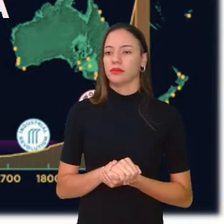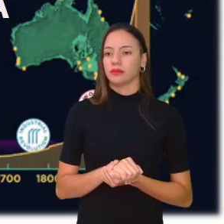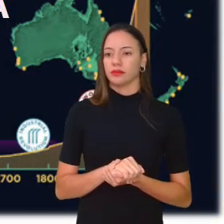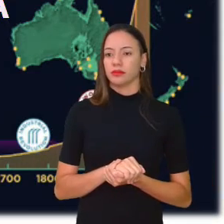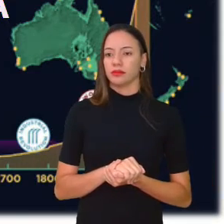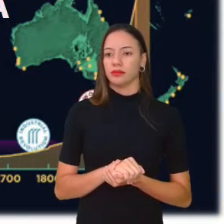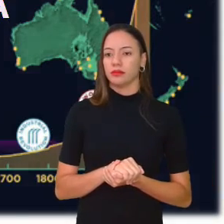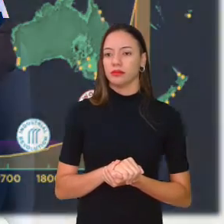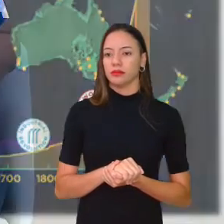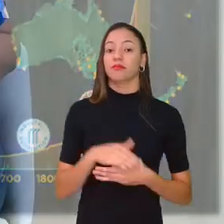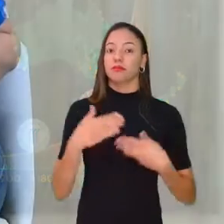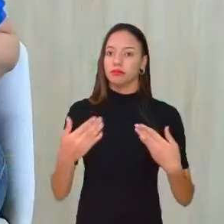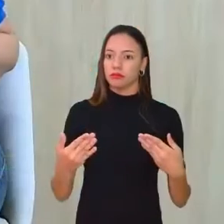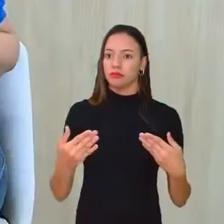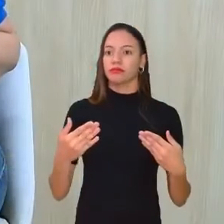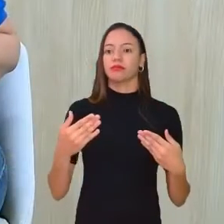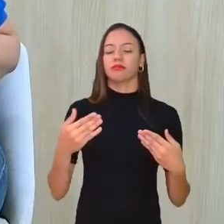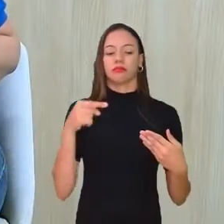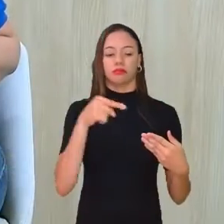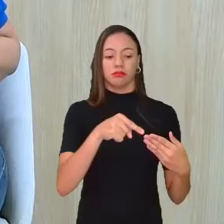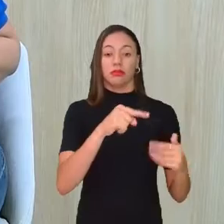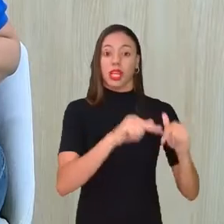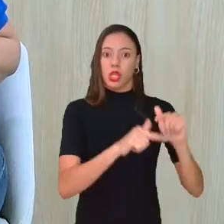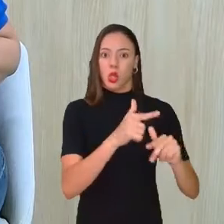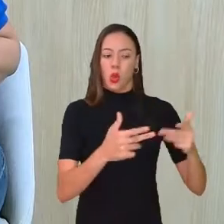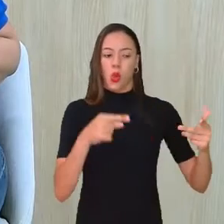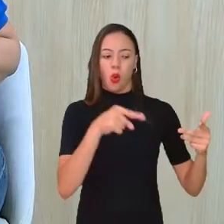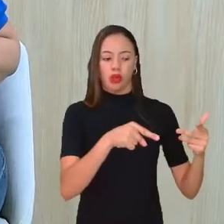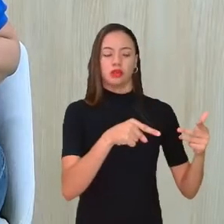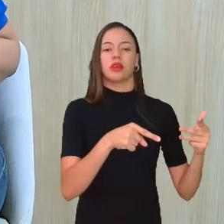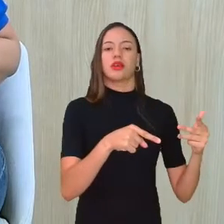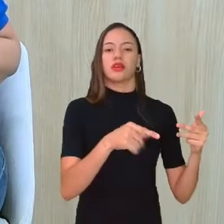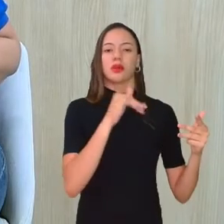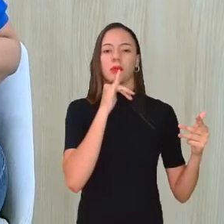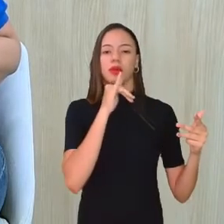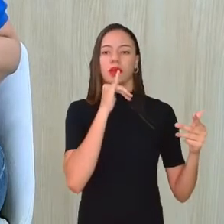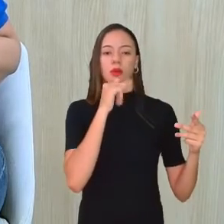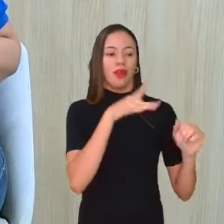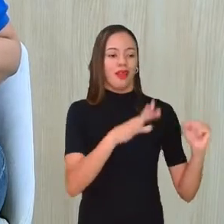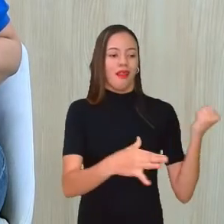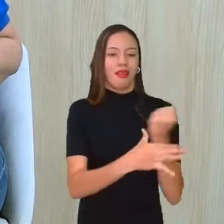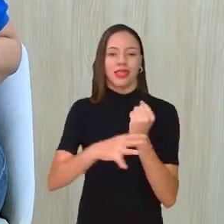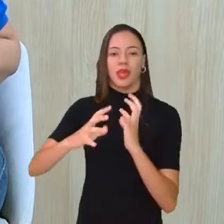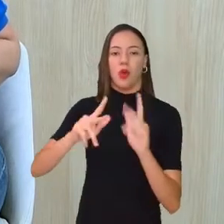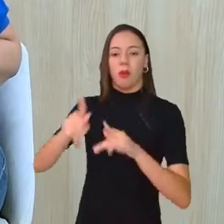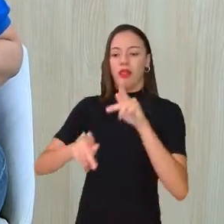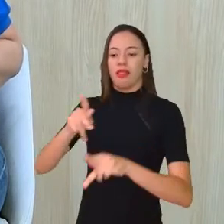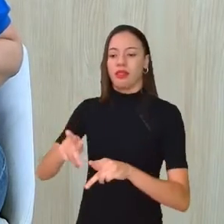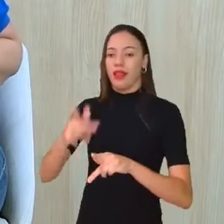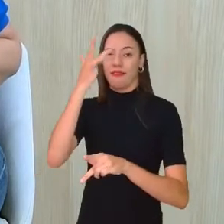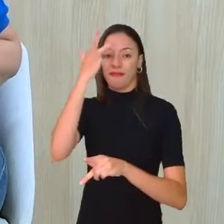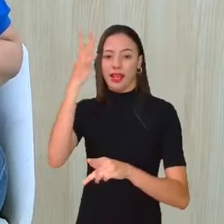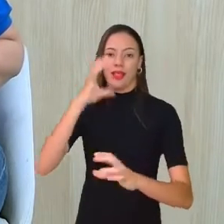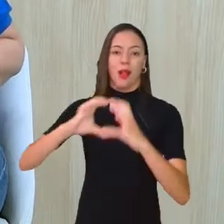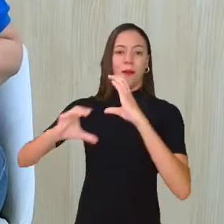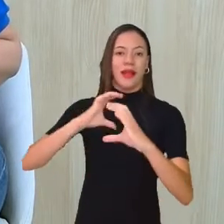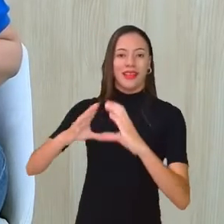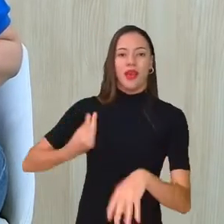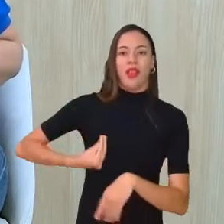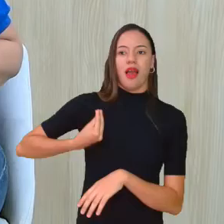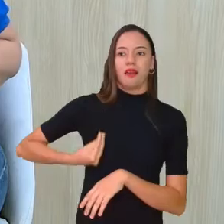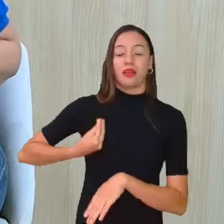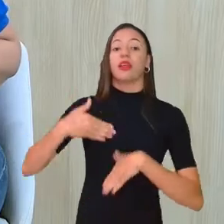essas coisas que fizeram com que a humanidade tivesse uma facilidade na sua comunicação, na sua vida, elas